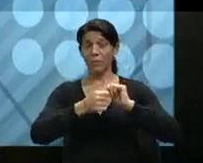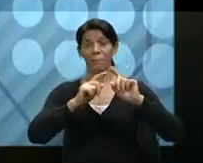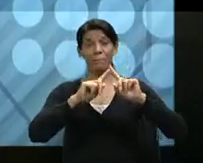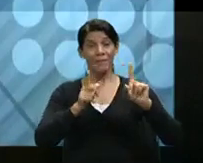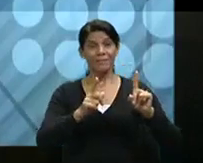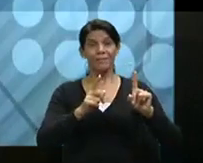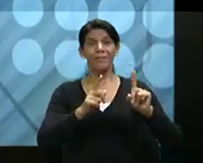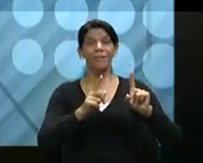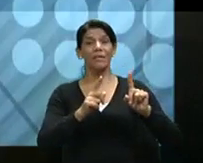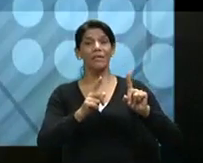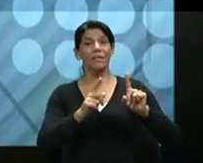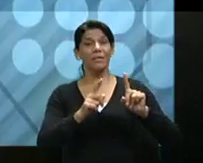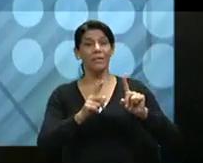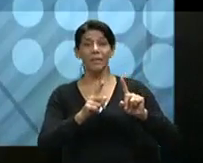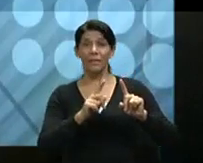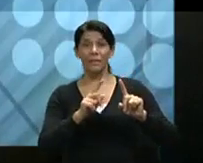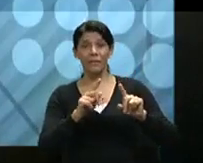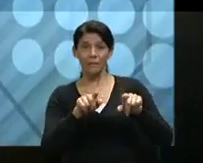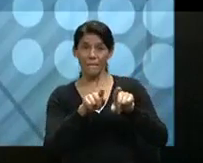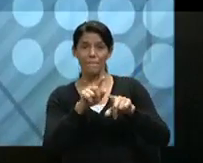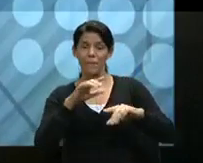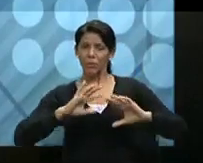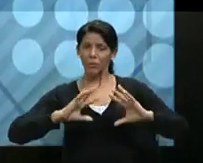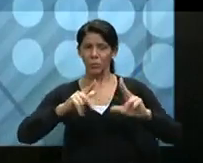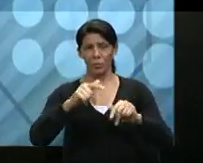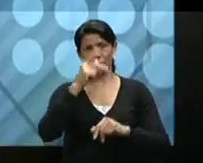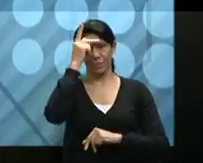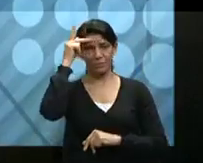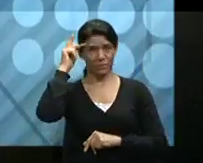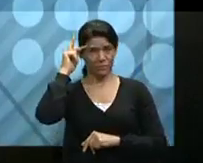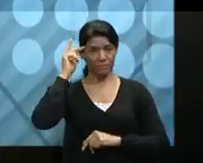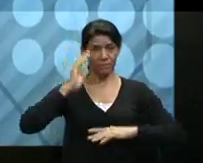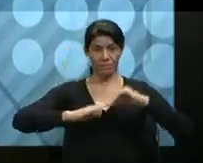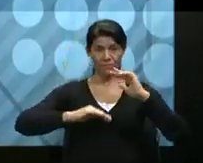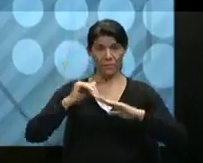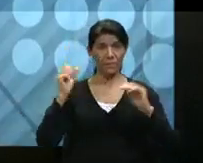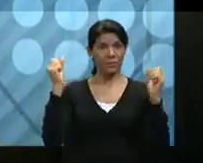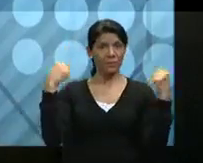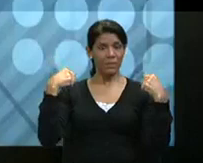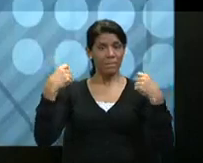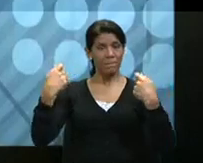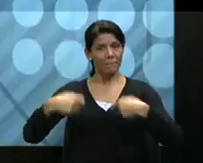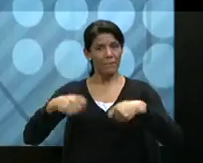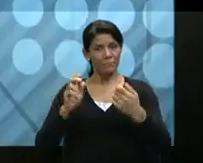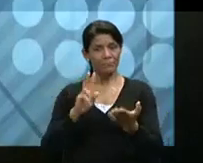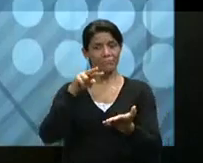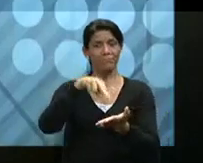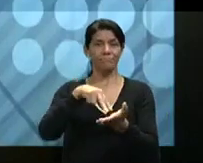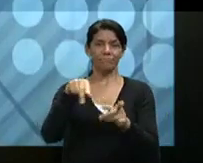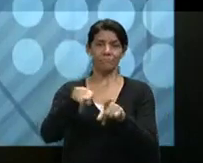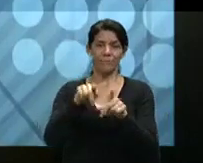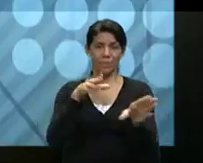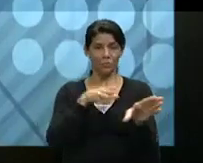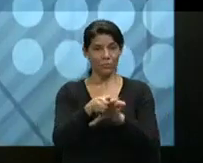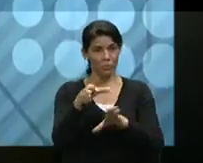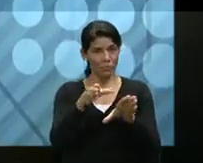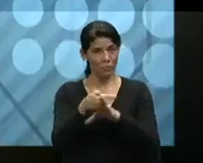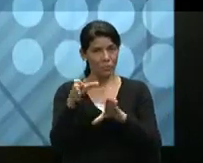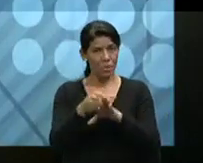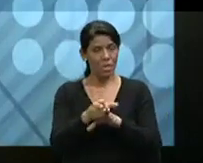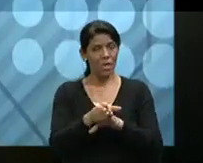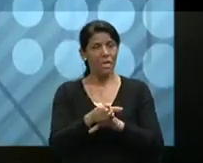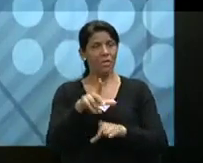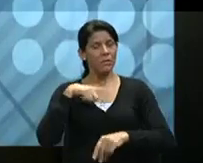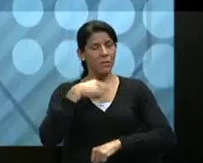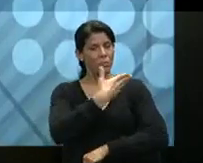saúde. Assim, ele traz que os profissionais de educação física também devem atuar de modo a orientar e criar